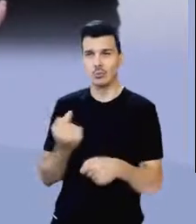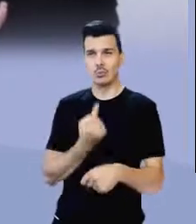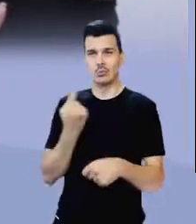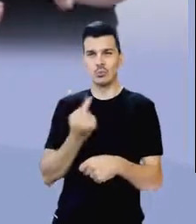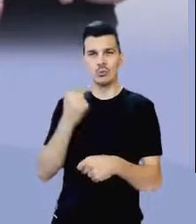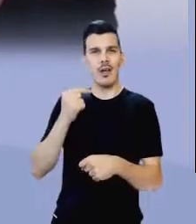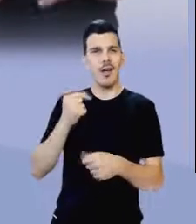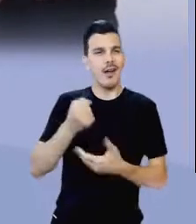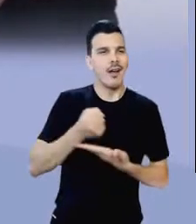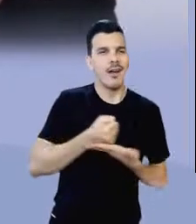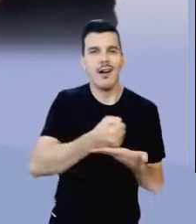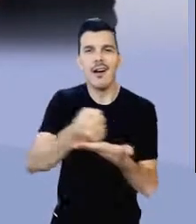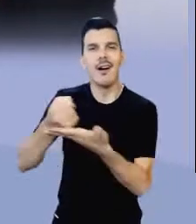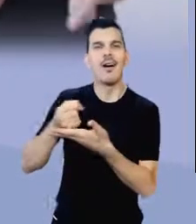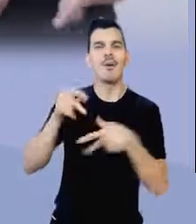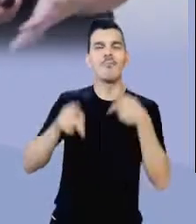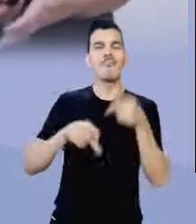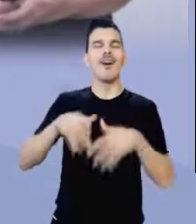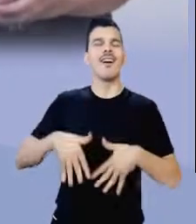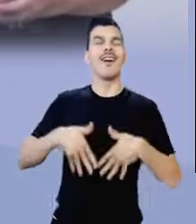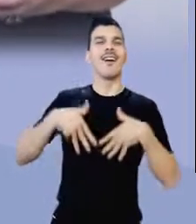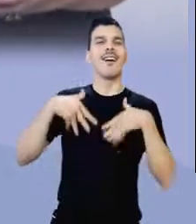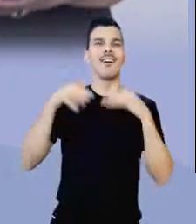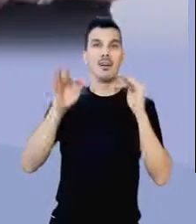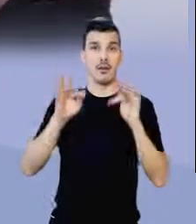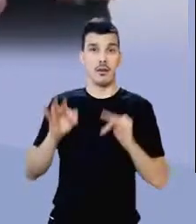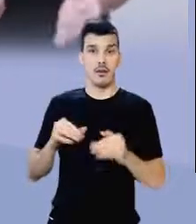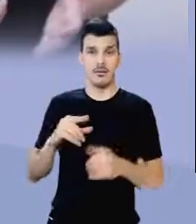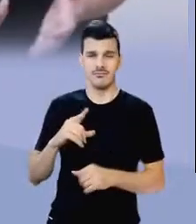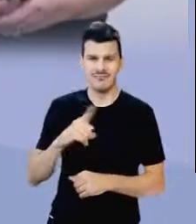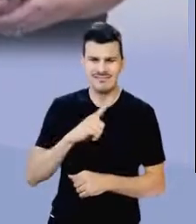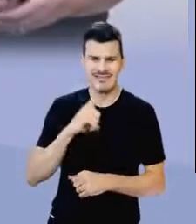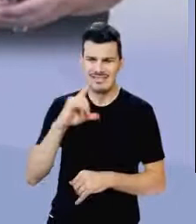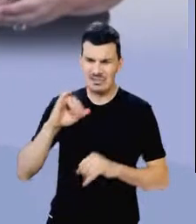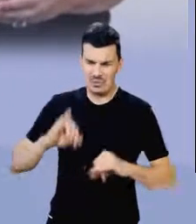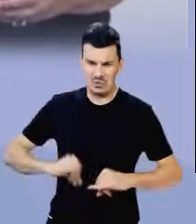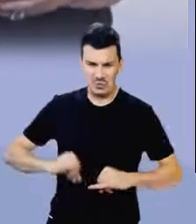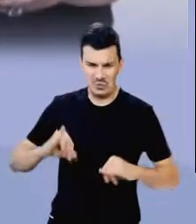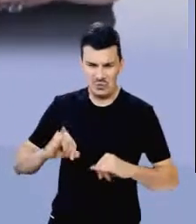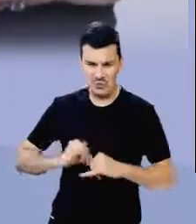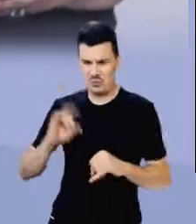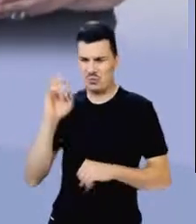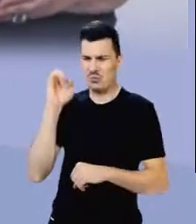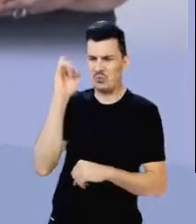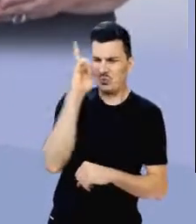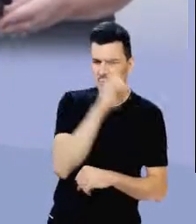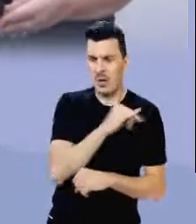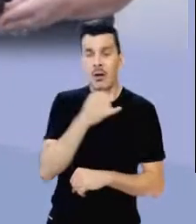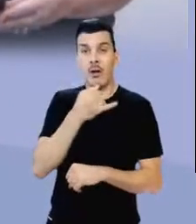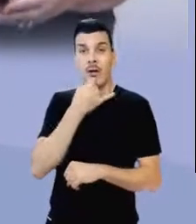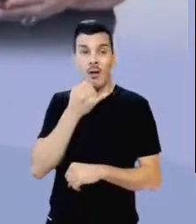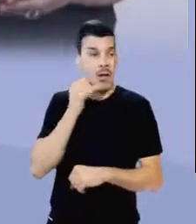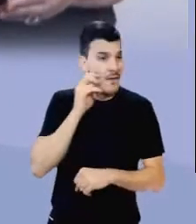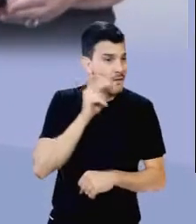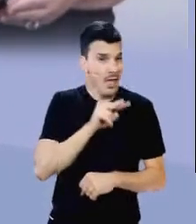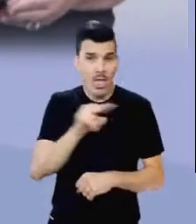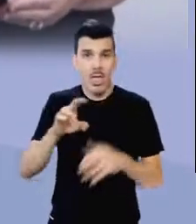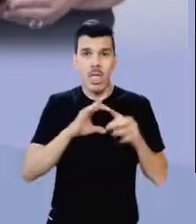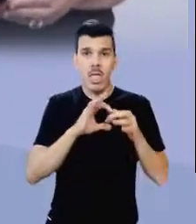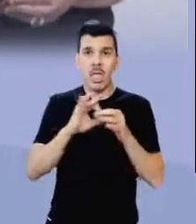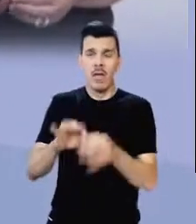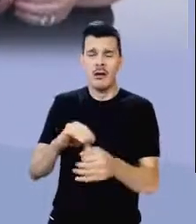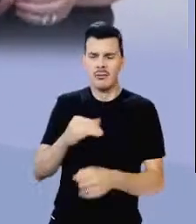suficiente para levar as pessoas a serem felizes. Havia muita crueldade e o que se via no mundo era muito